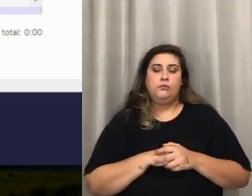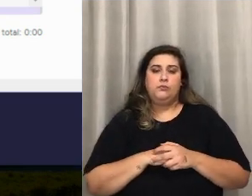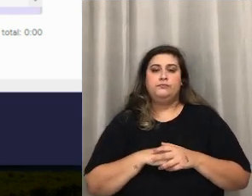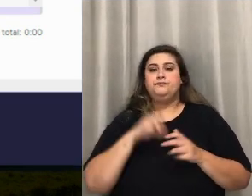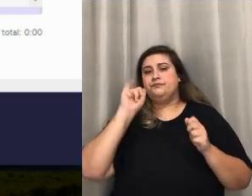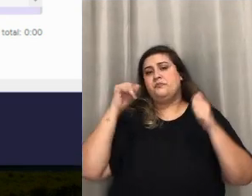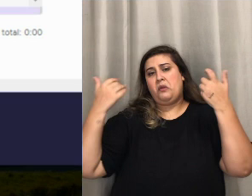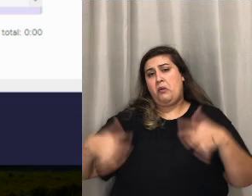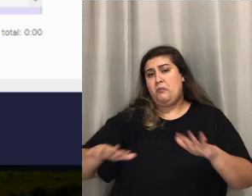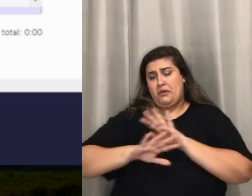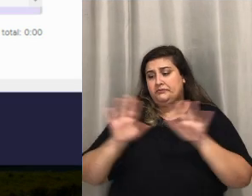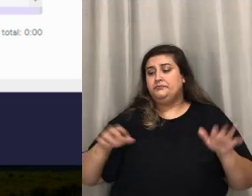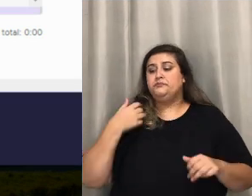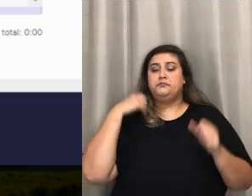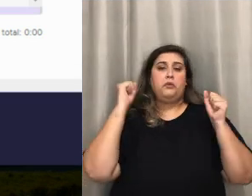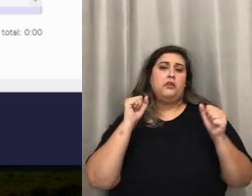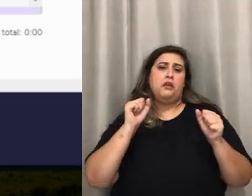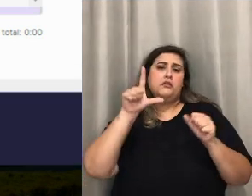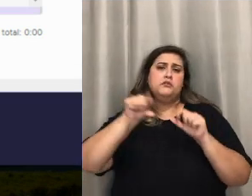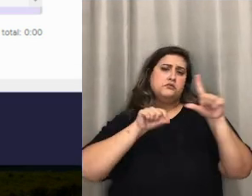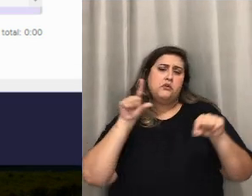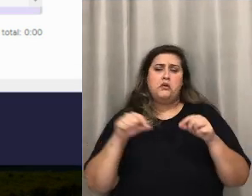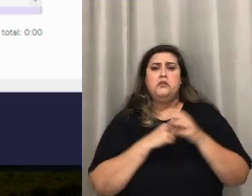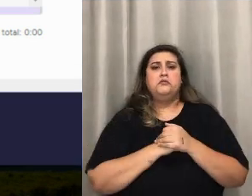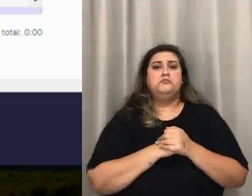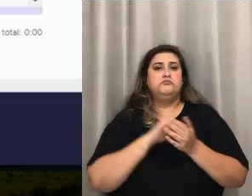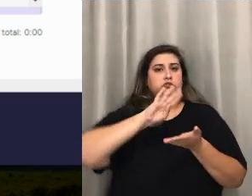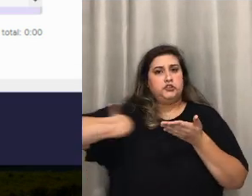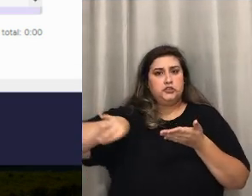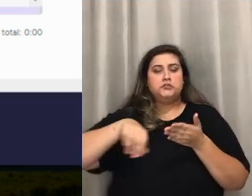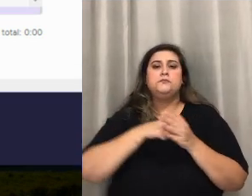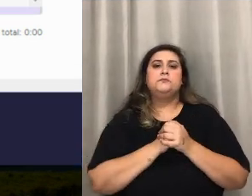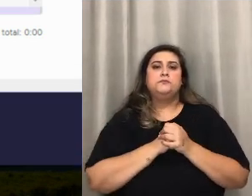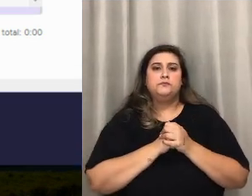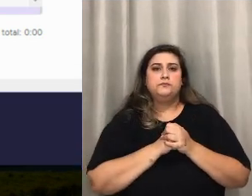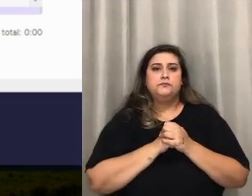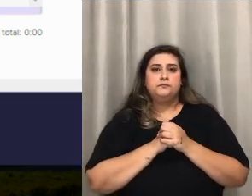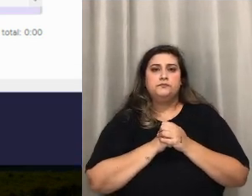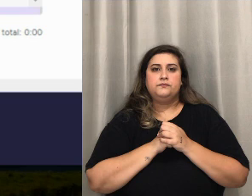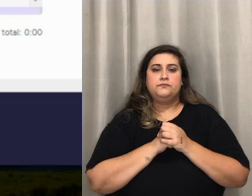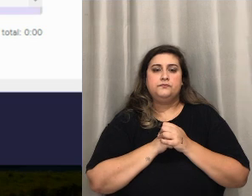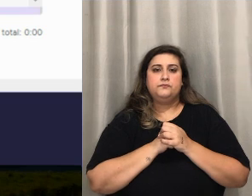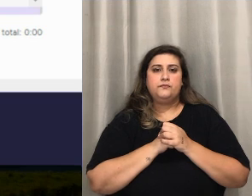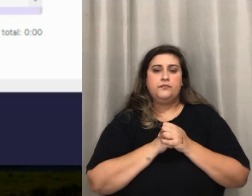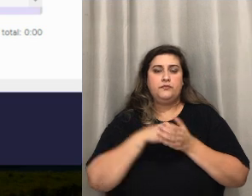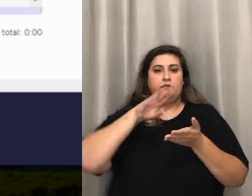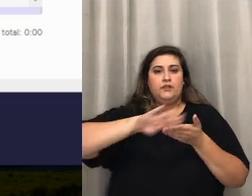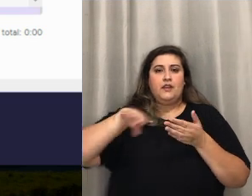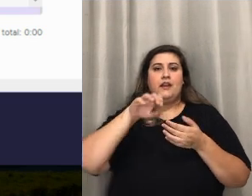caso eu não queira mais, por exemplo, aqui eu tenho a opção né, de remover